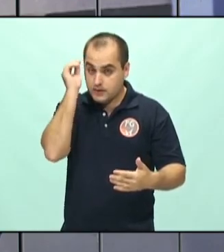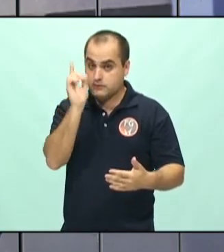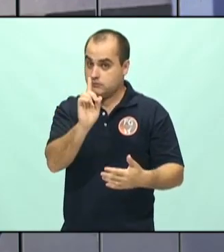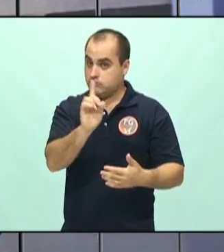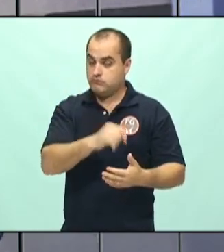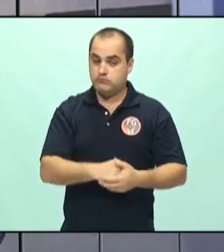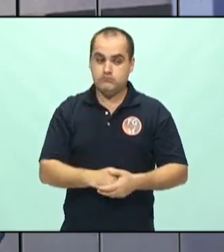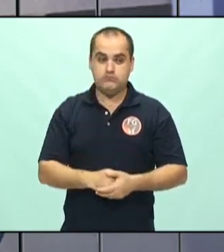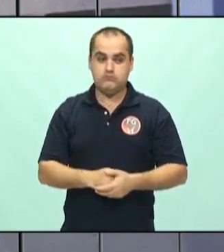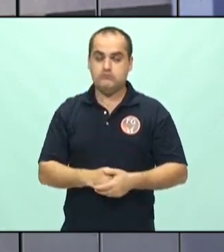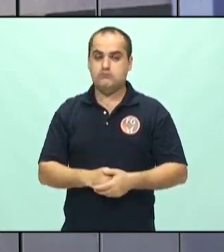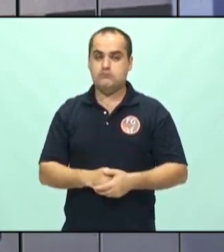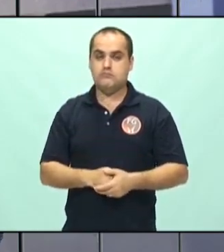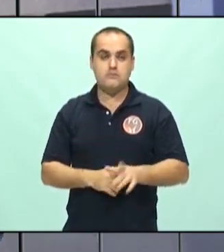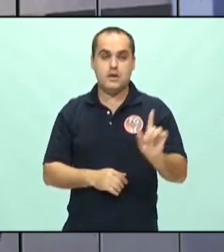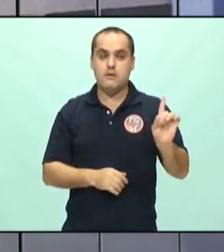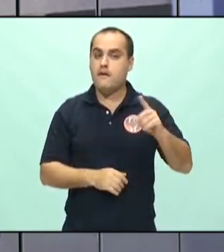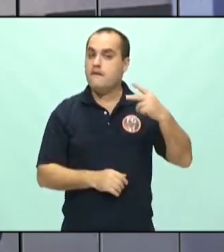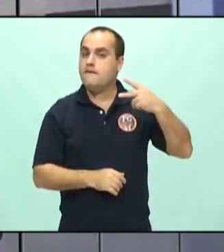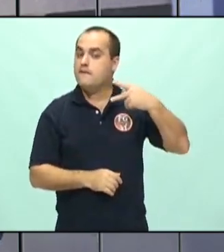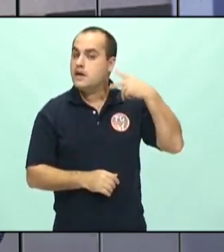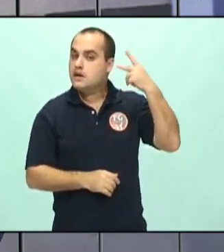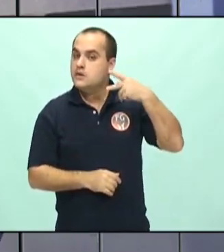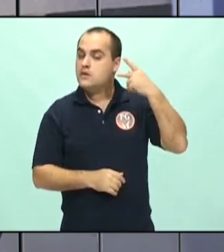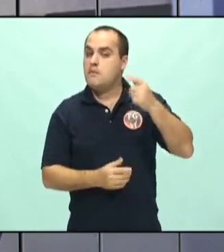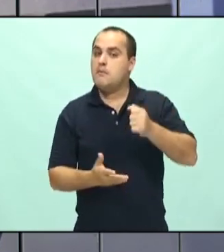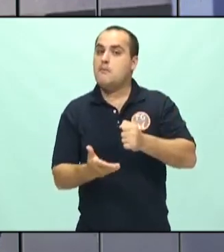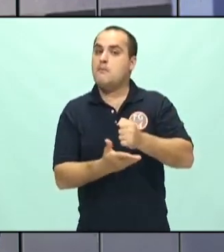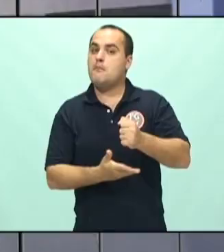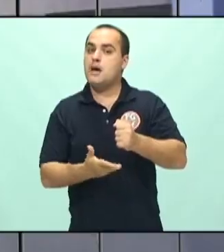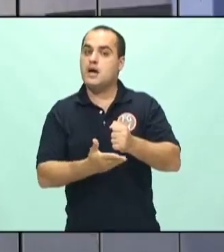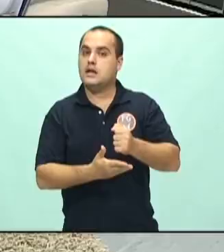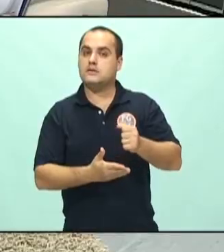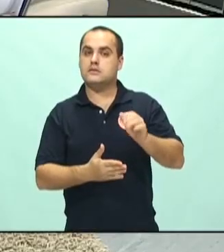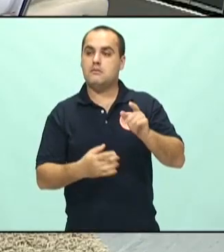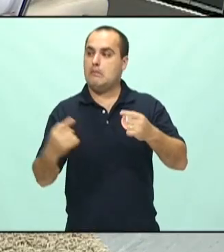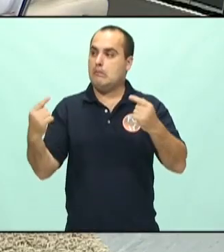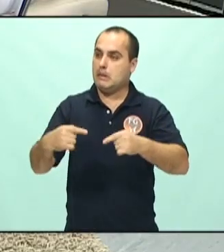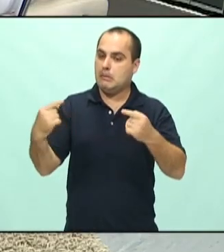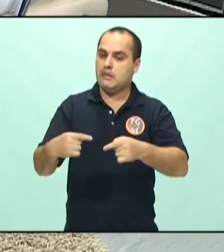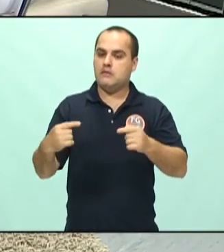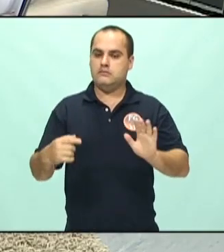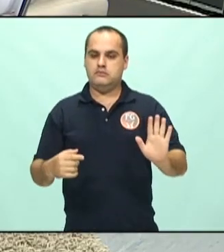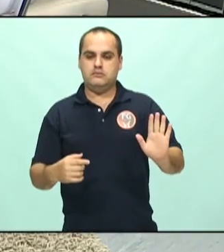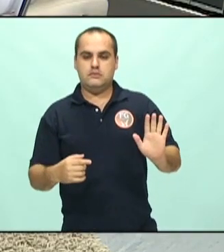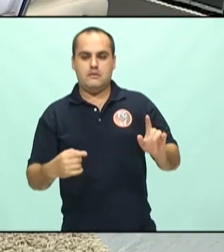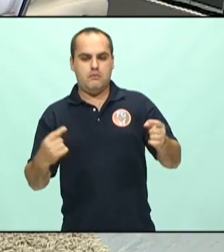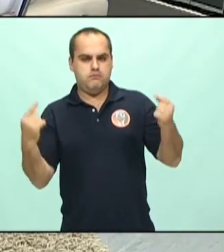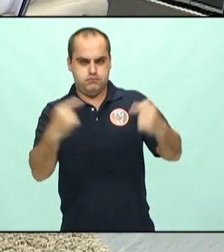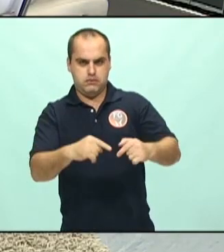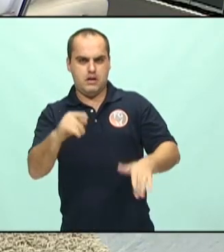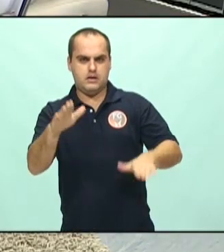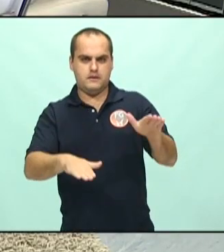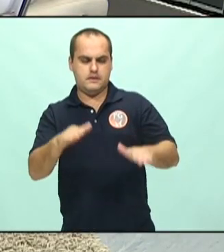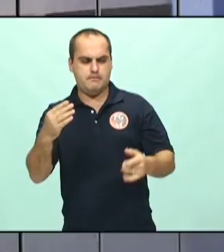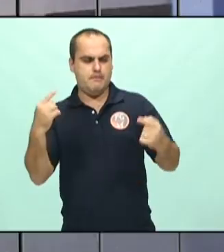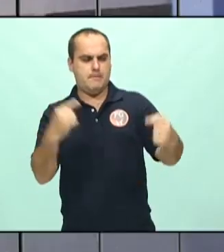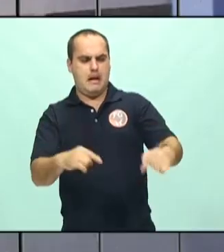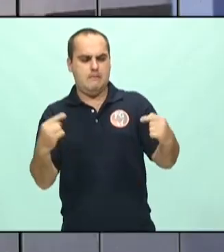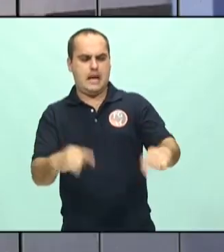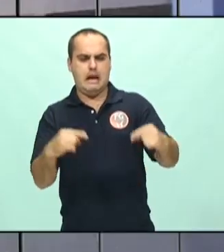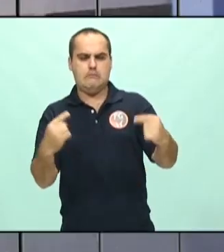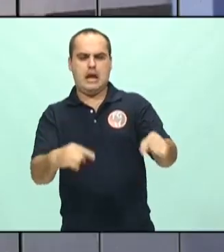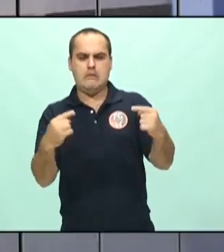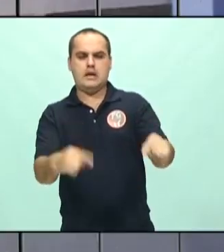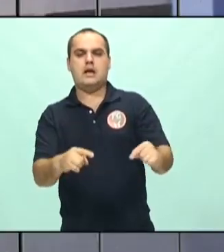é só do do vereador que estão o prefeito ea oposição às vezes ela fica batendo muito em cima da tranquilidade né